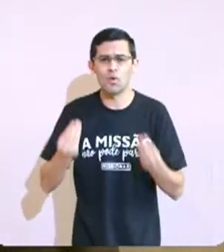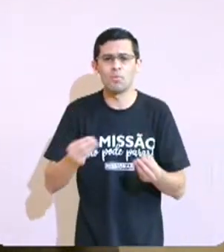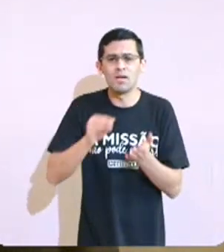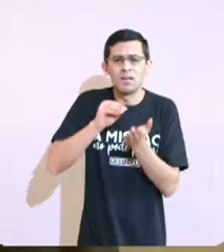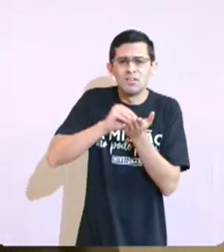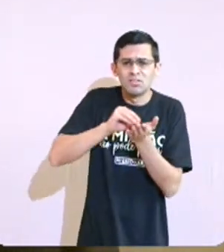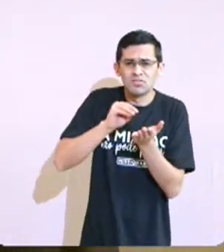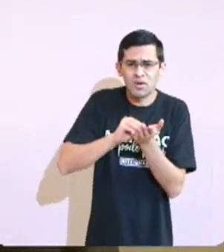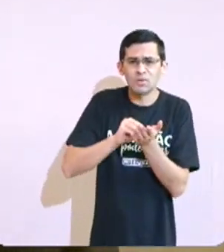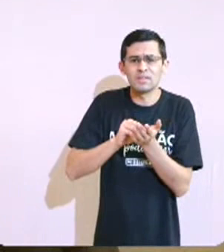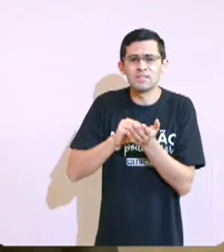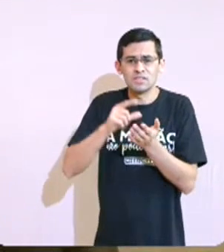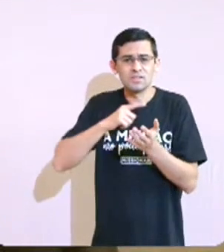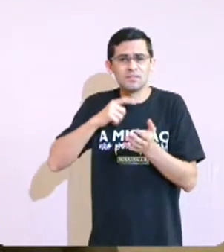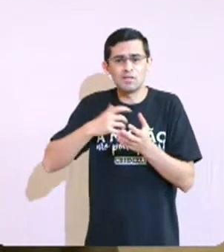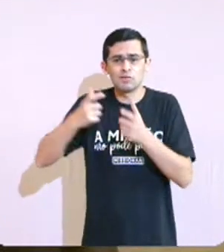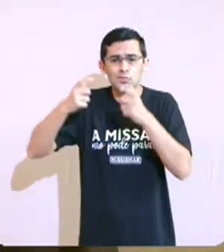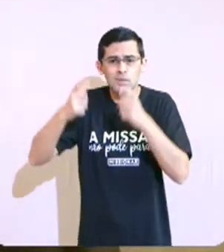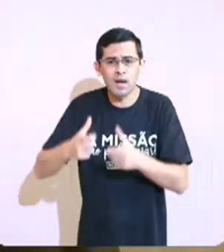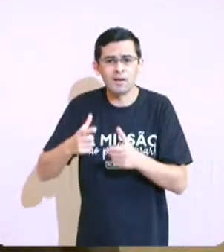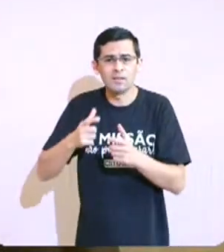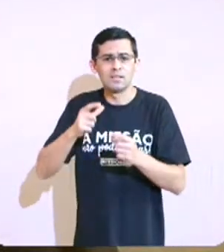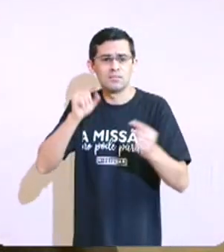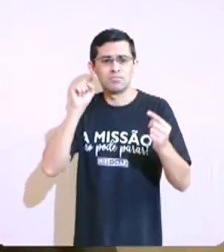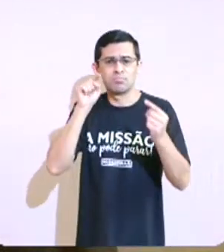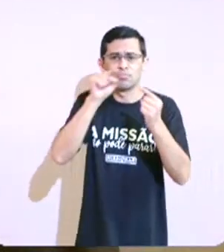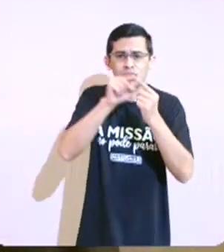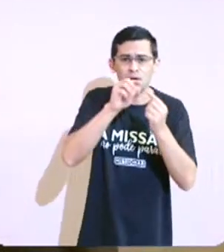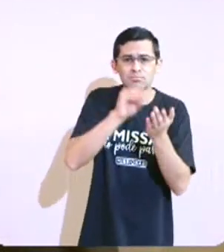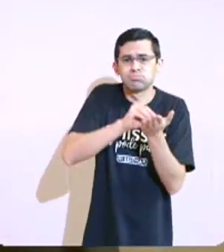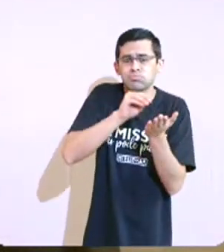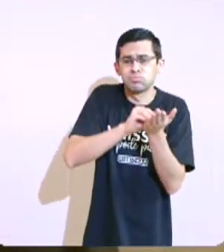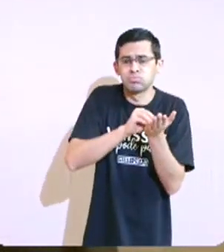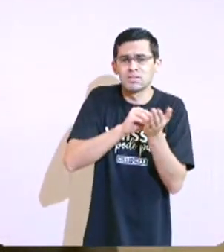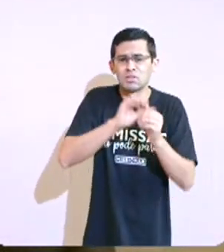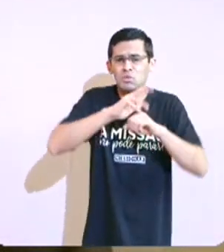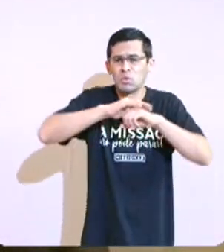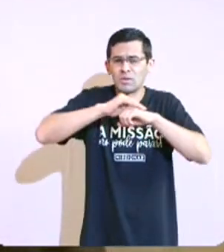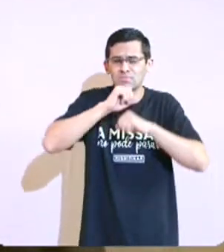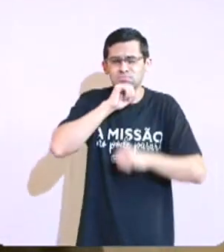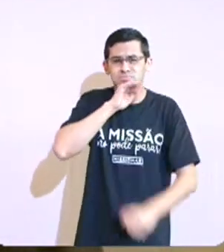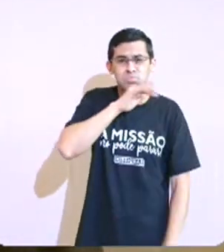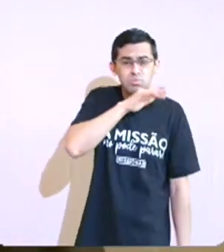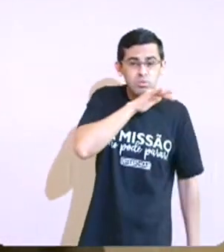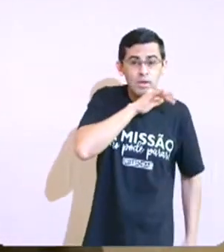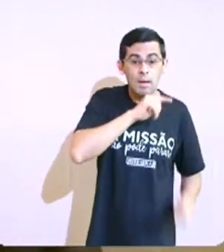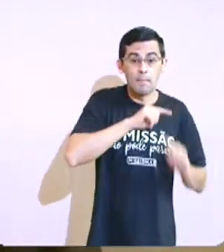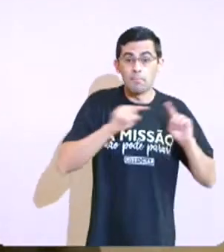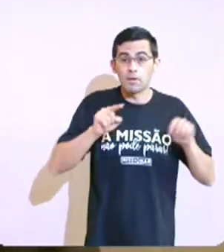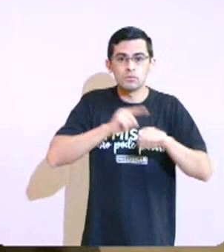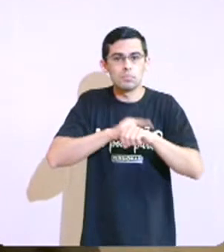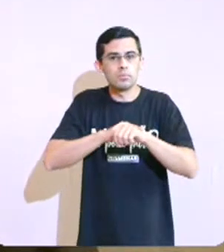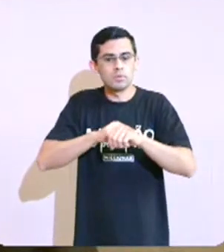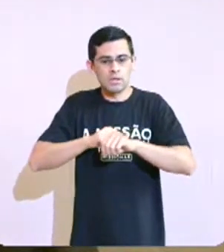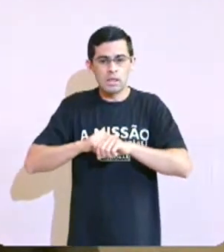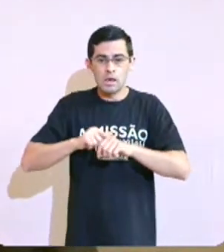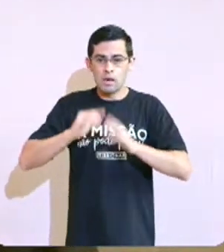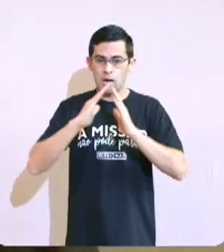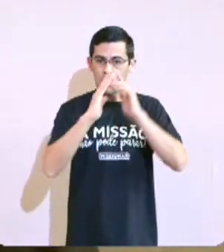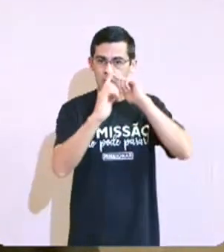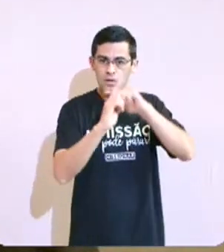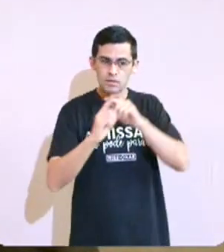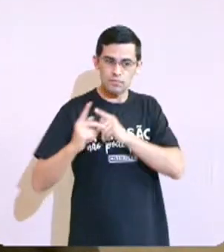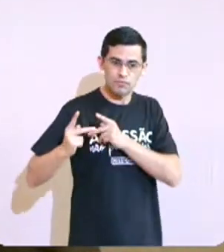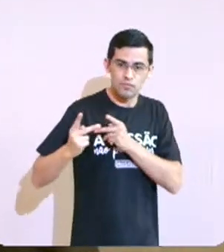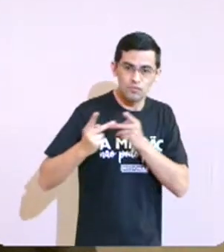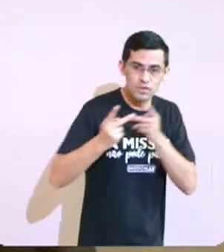Falta de pertencimento, solidão, propósito, são doenças terríveis. E quando a igreja entra na sua Galileia